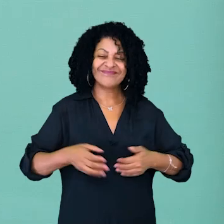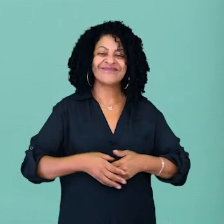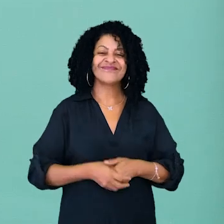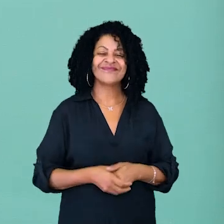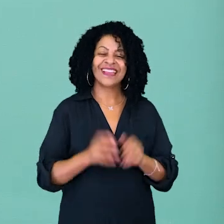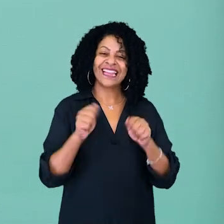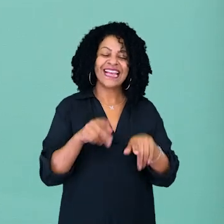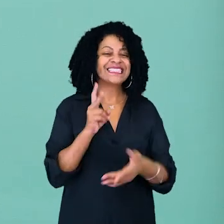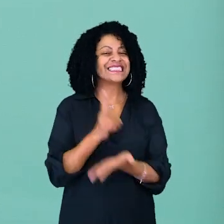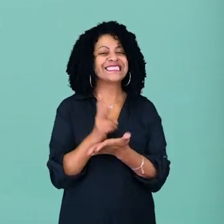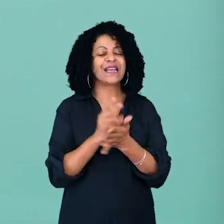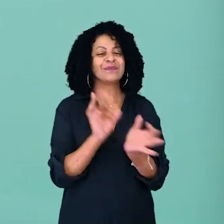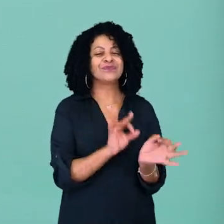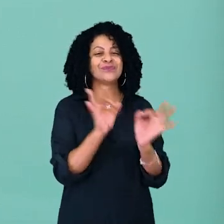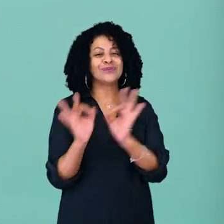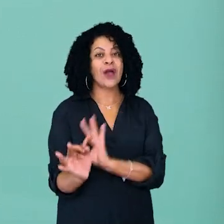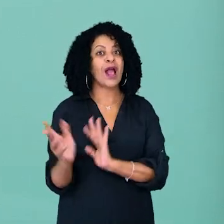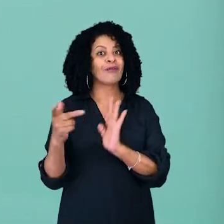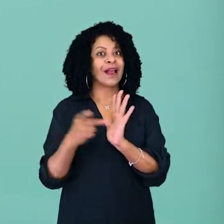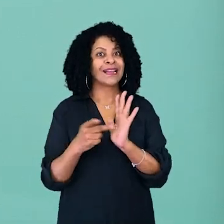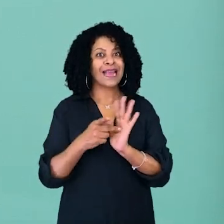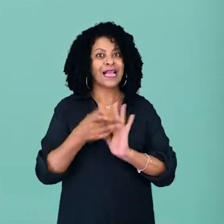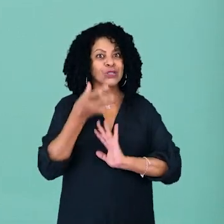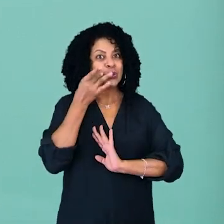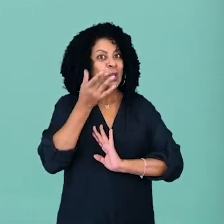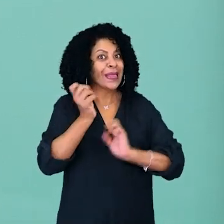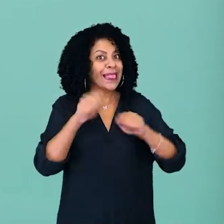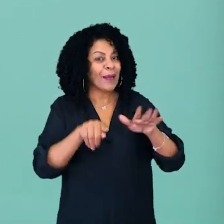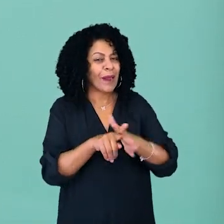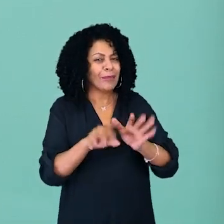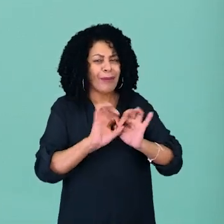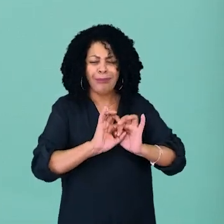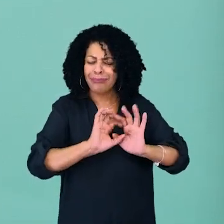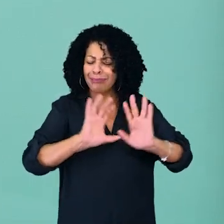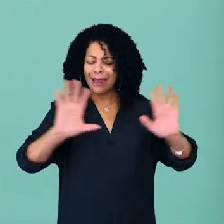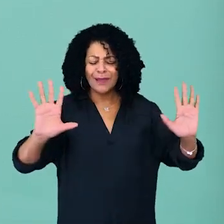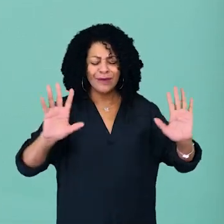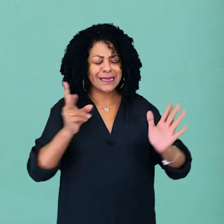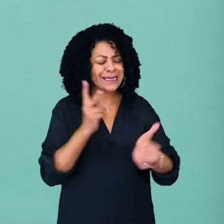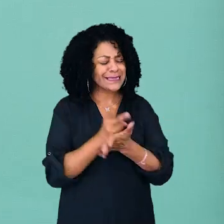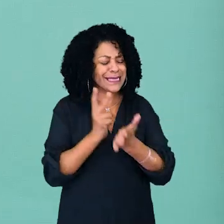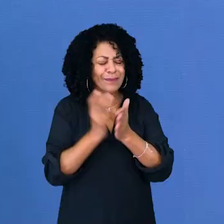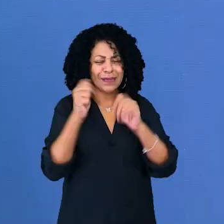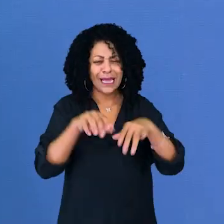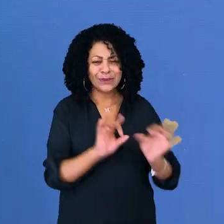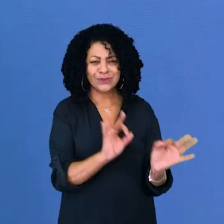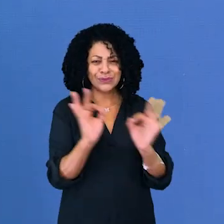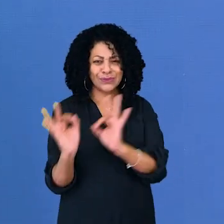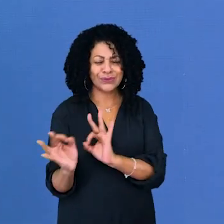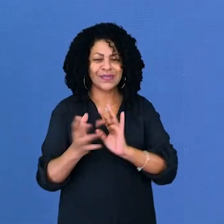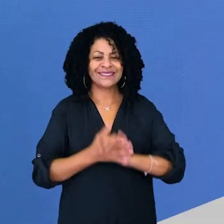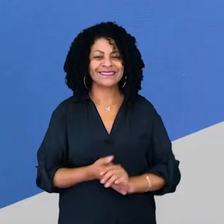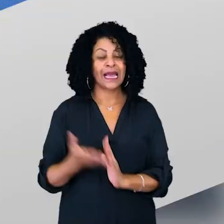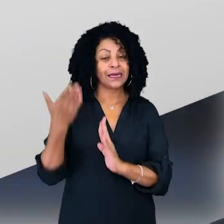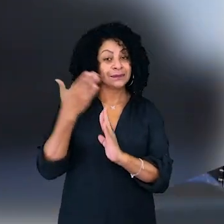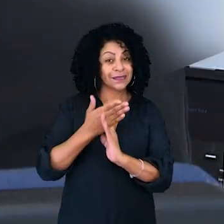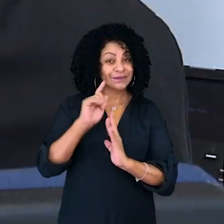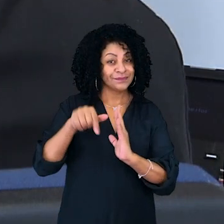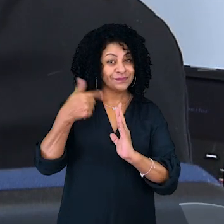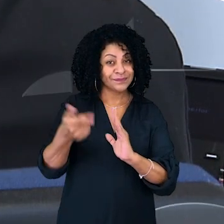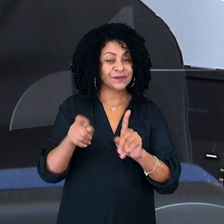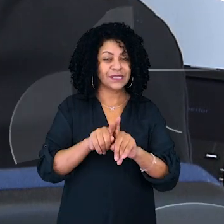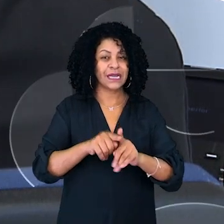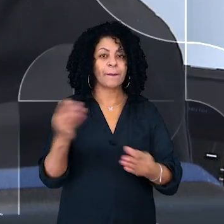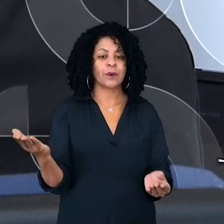youtube.com/TST. As transmissões ocorrem em tempo real e também ficam disponíveis para você assistir quando quiser. Logo após o intervalo,